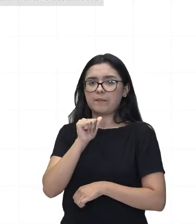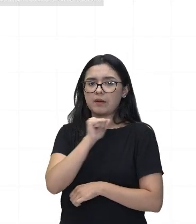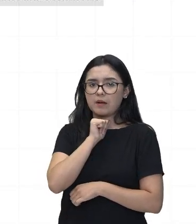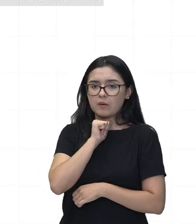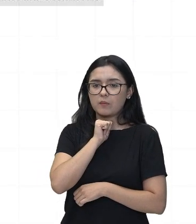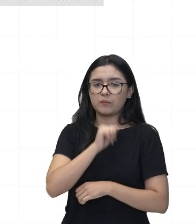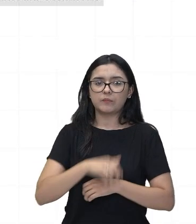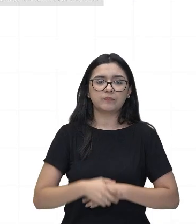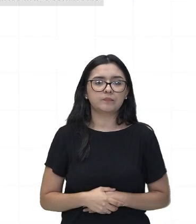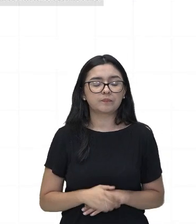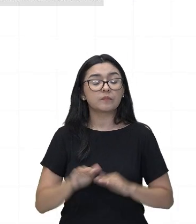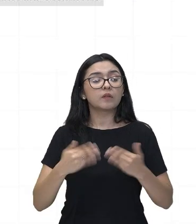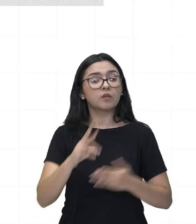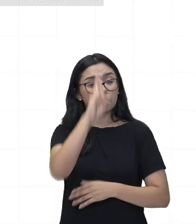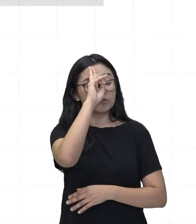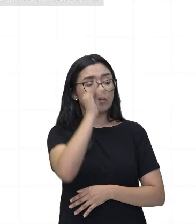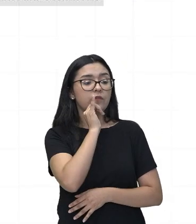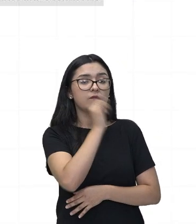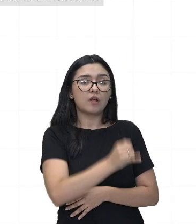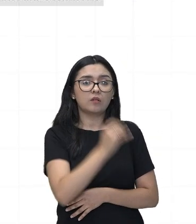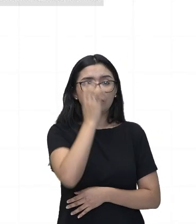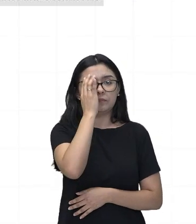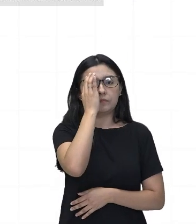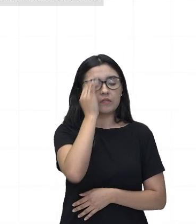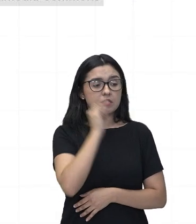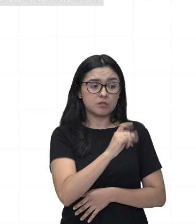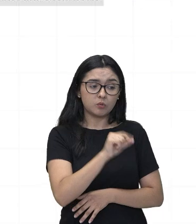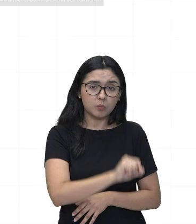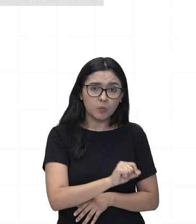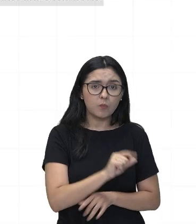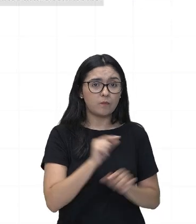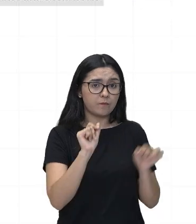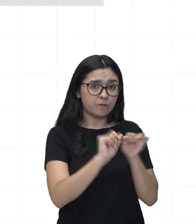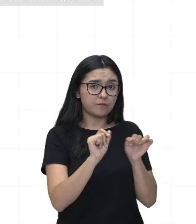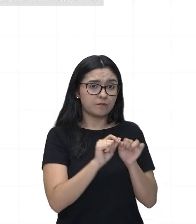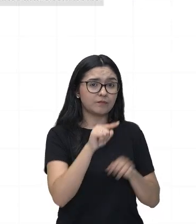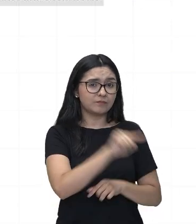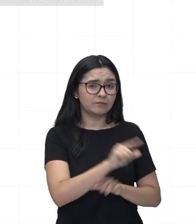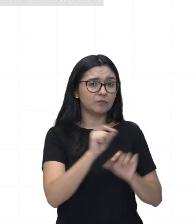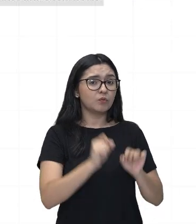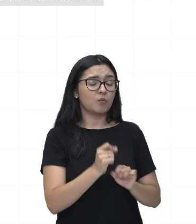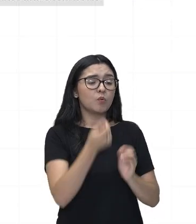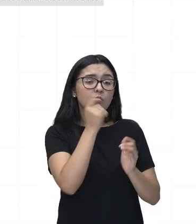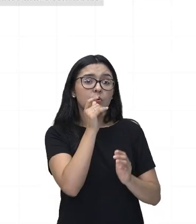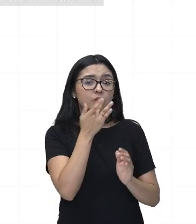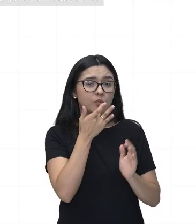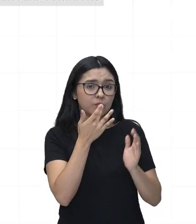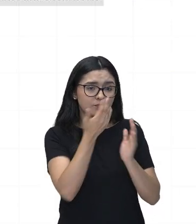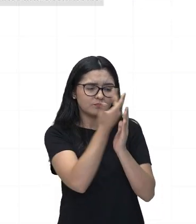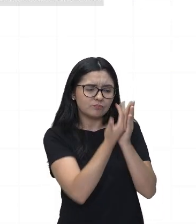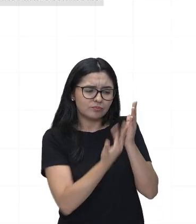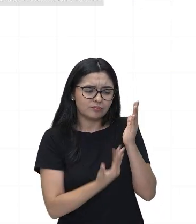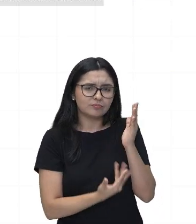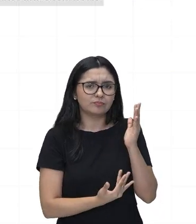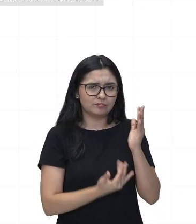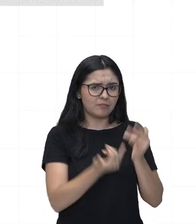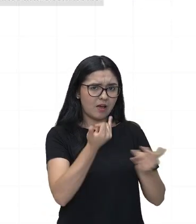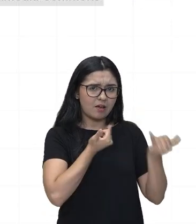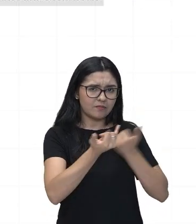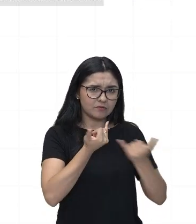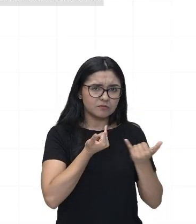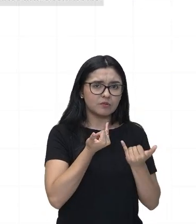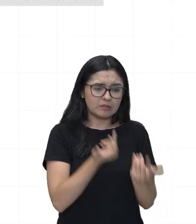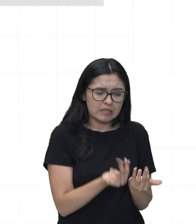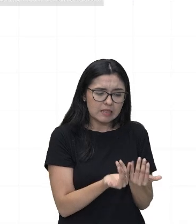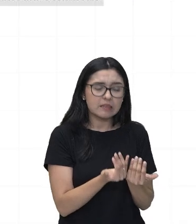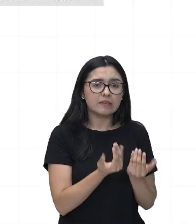irmão? O Senhor disse-lhe: que fizeste? Eis que a voz do sangue do teu irmão clama por mim desde a terra.